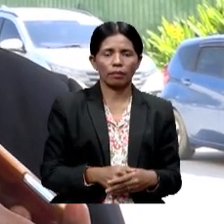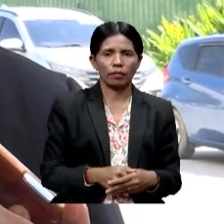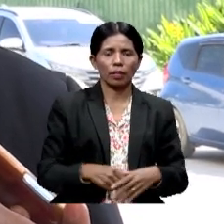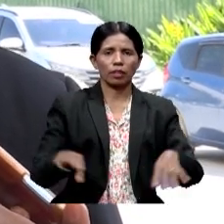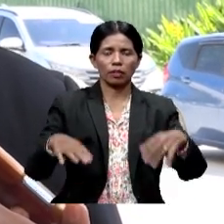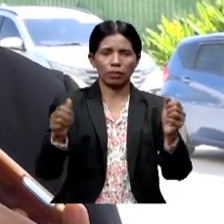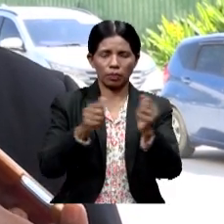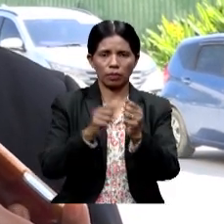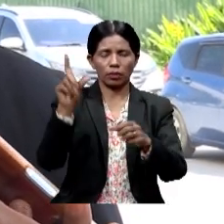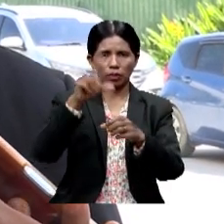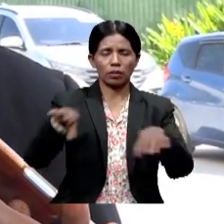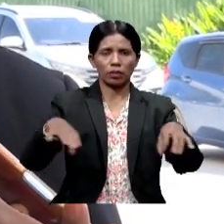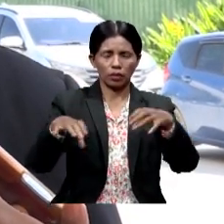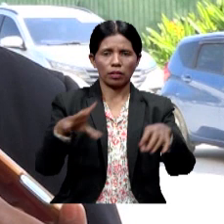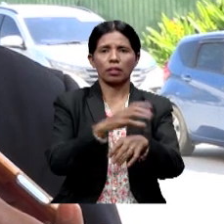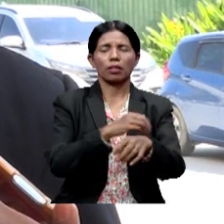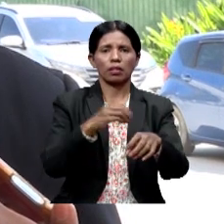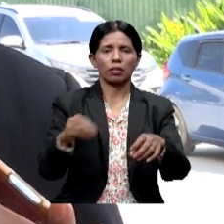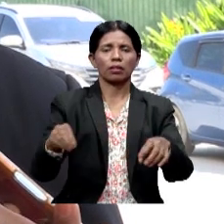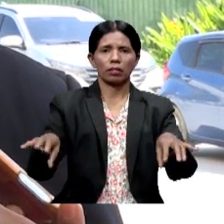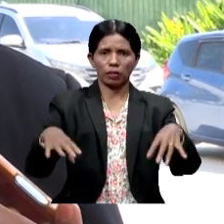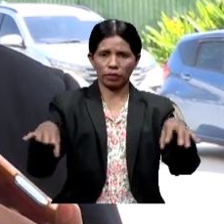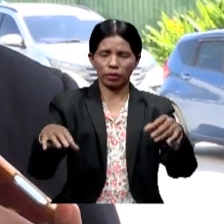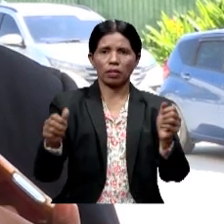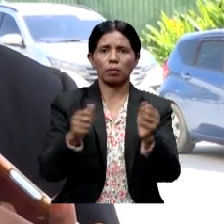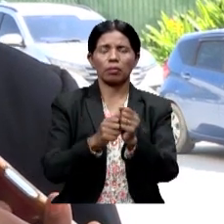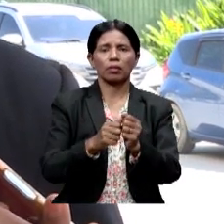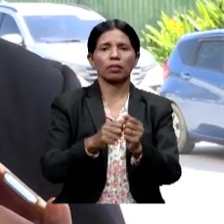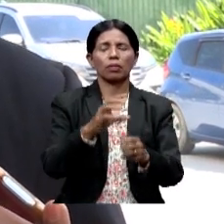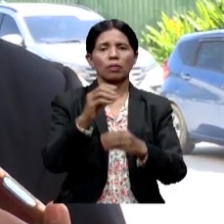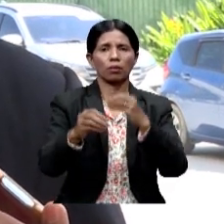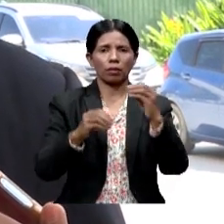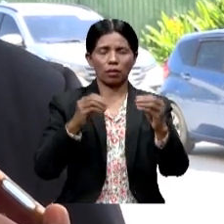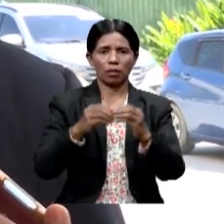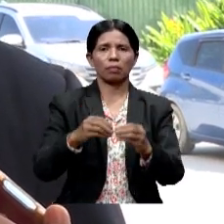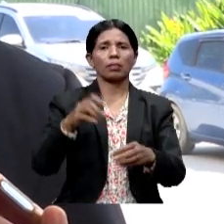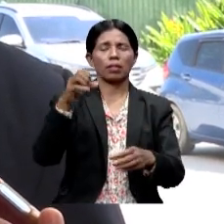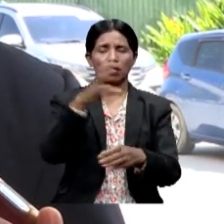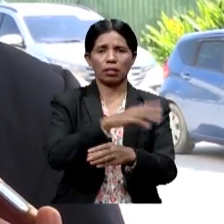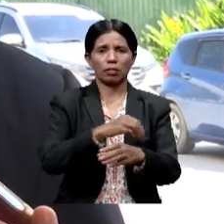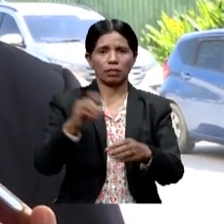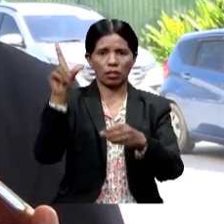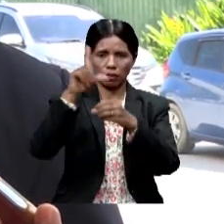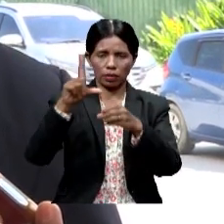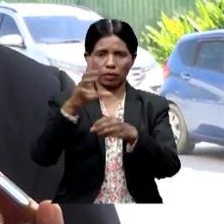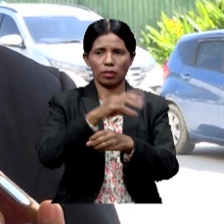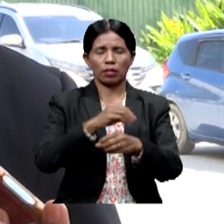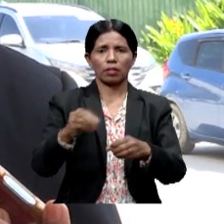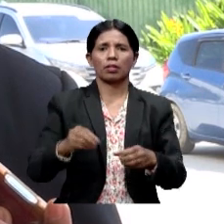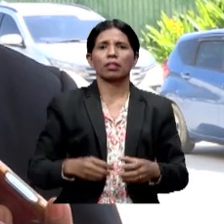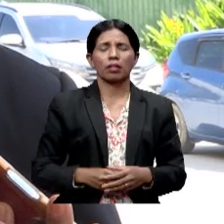serviço ambulatório, serviço com internamento, ambulatório, serviço internamento, né, e laboratório,